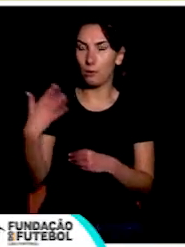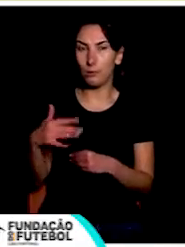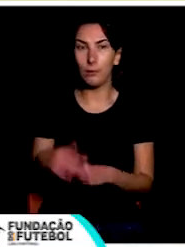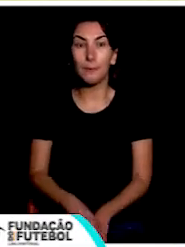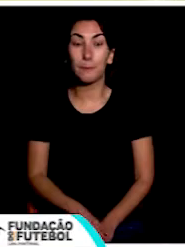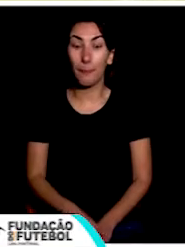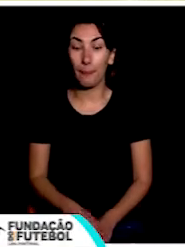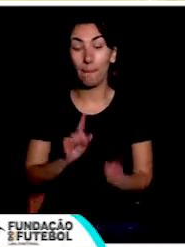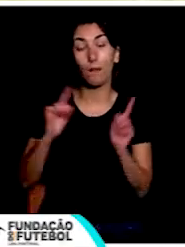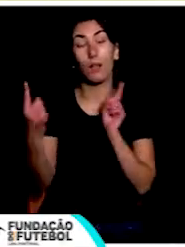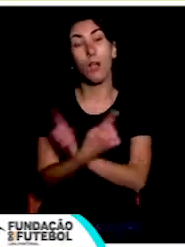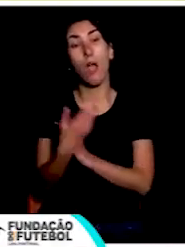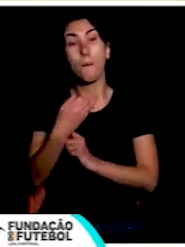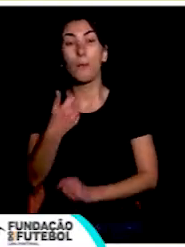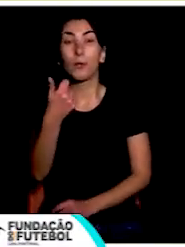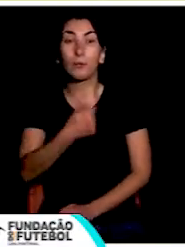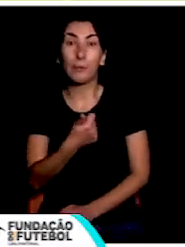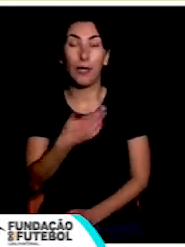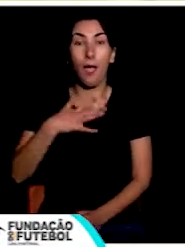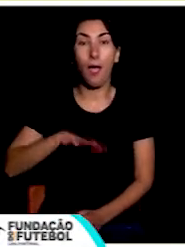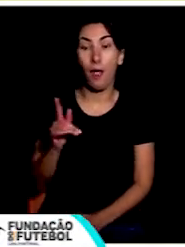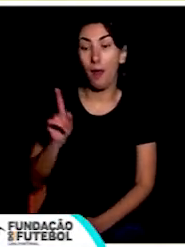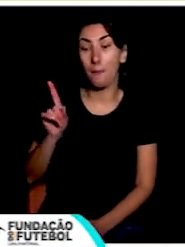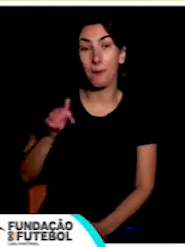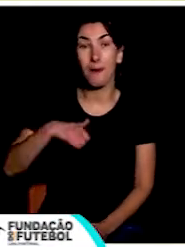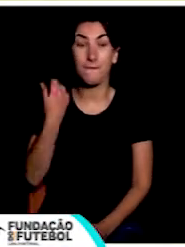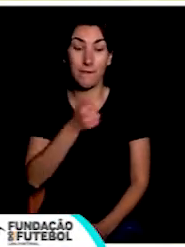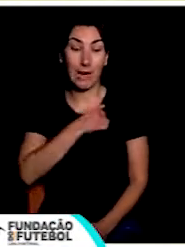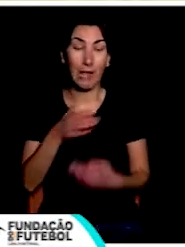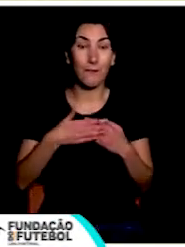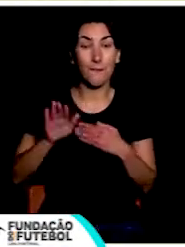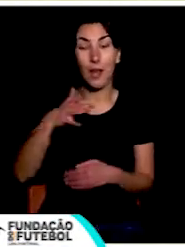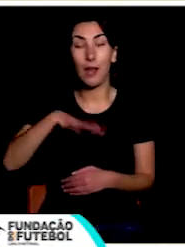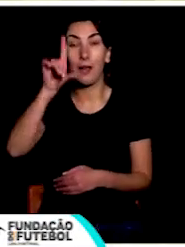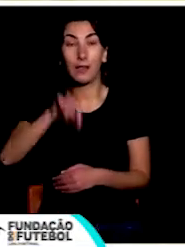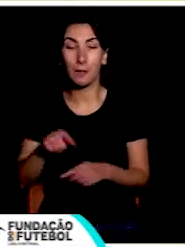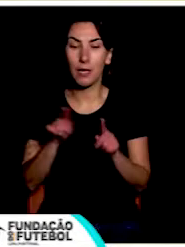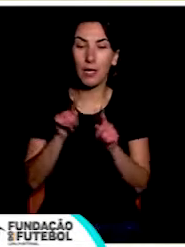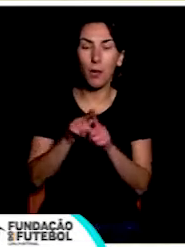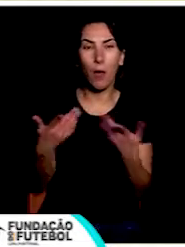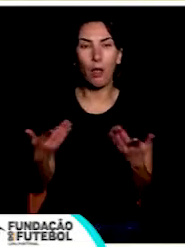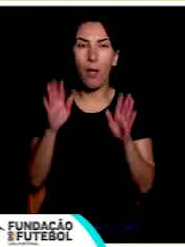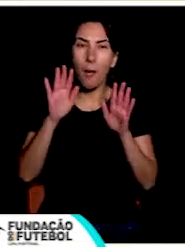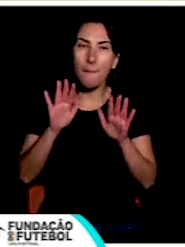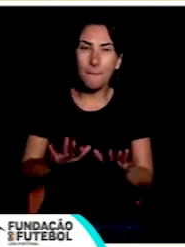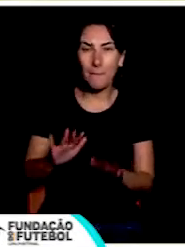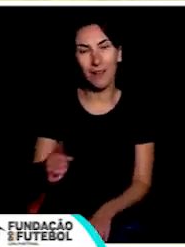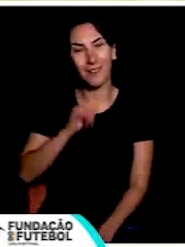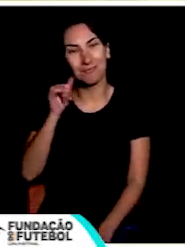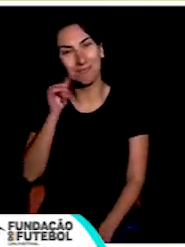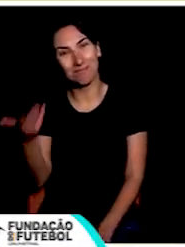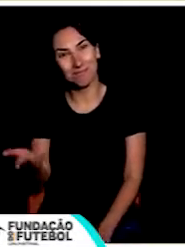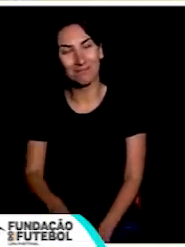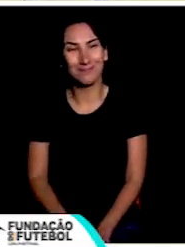consecutivos. Do outro lado, o Futebol Clube do Porto B ainda procura a primeira vitória fora de casa e quer também colocar um ponto final numa série de